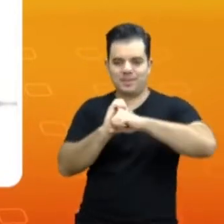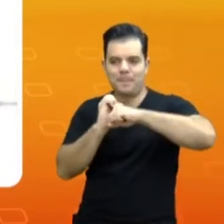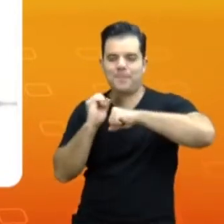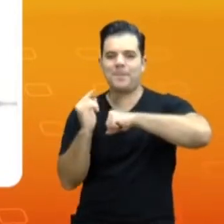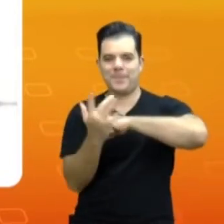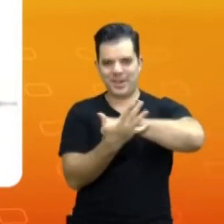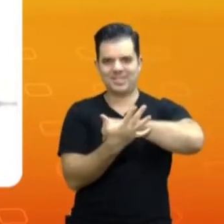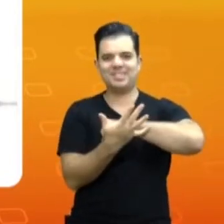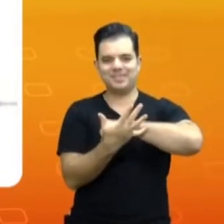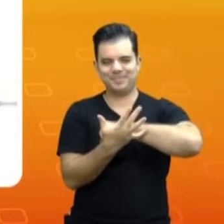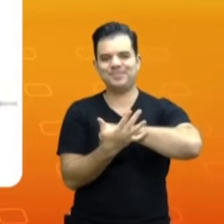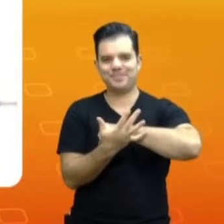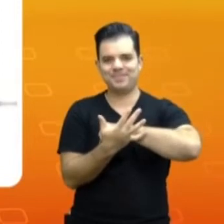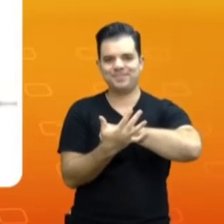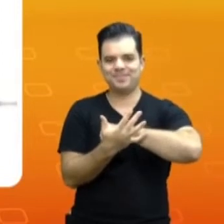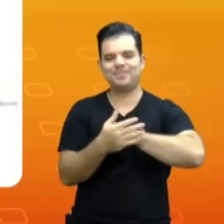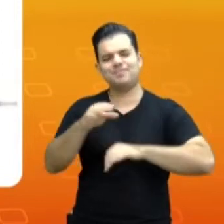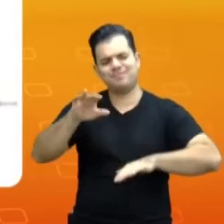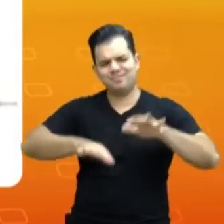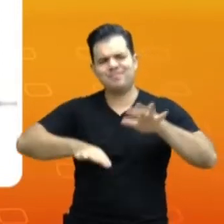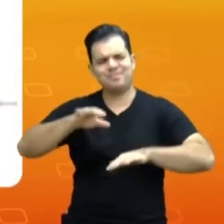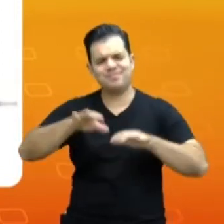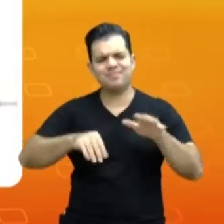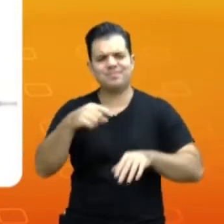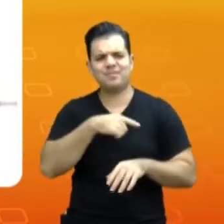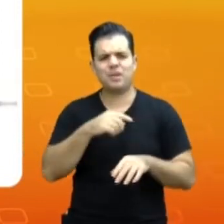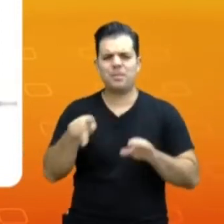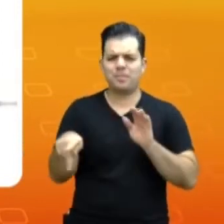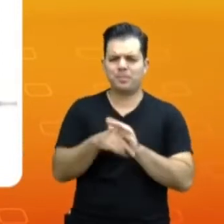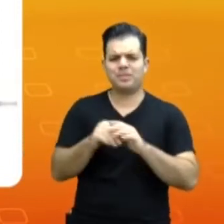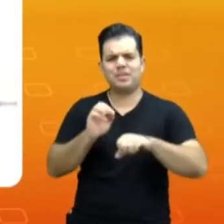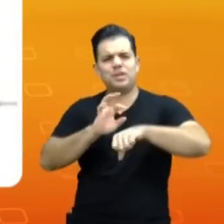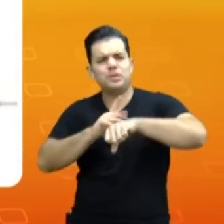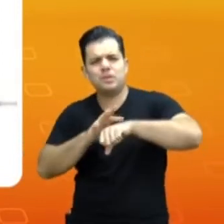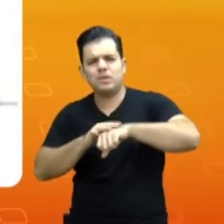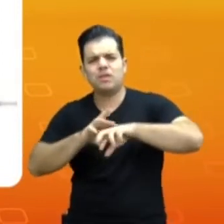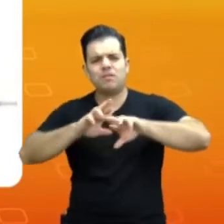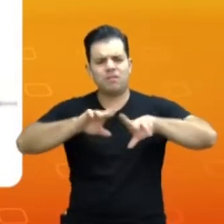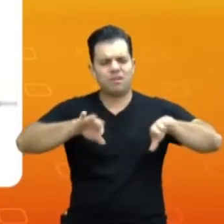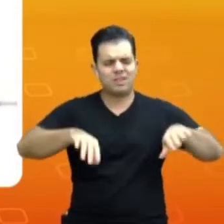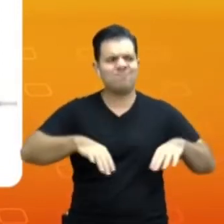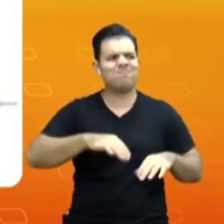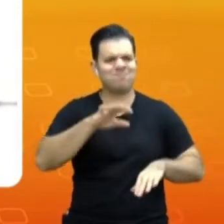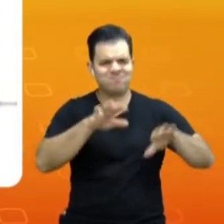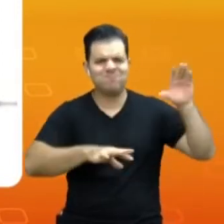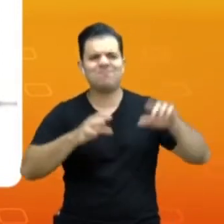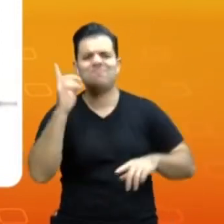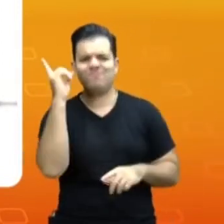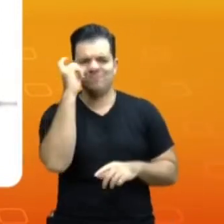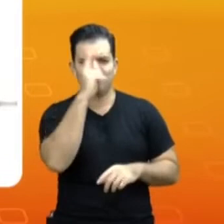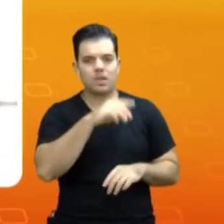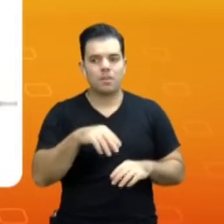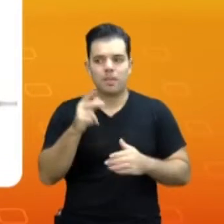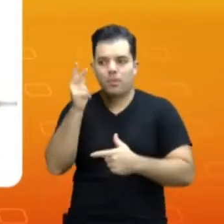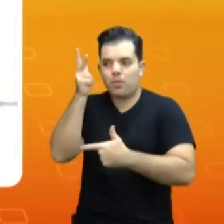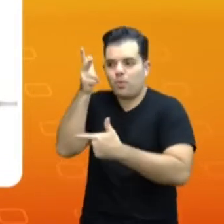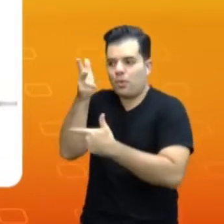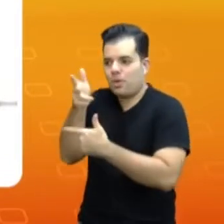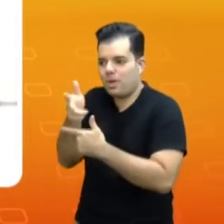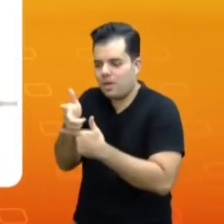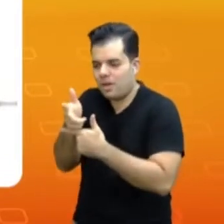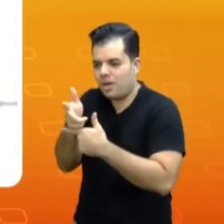né, tirando todo o aspecto aqui da doença, né, que é uma tragédia, mas falando em relação à cobertura, né,